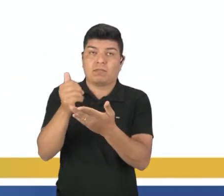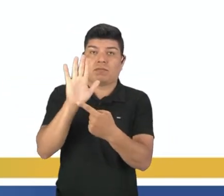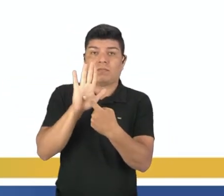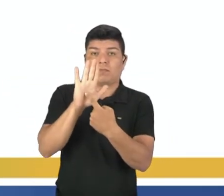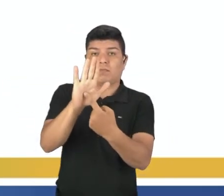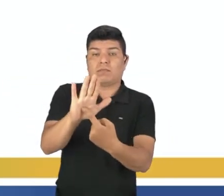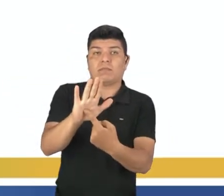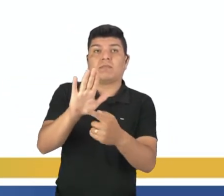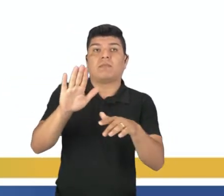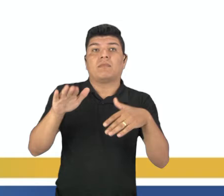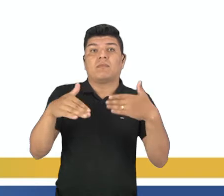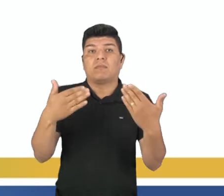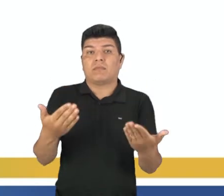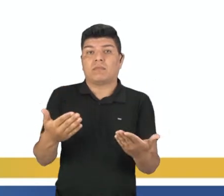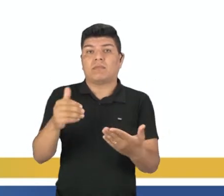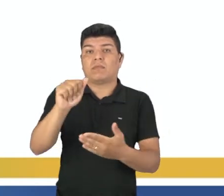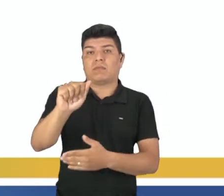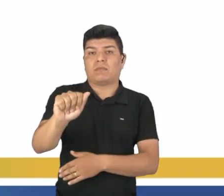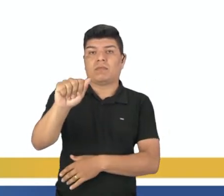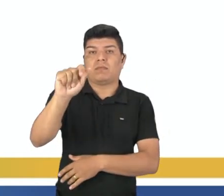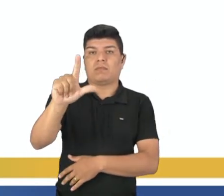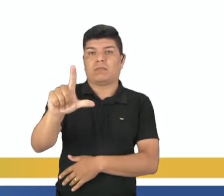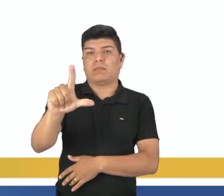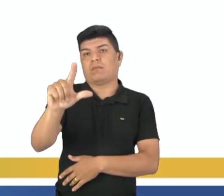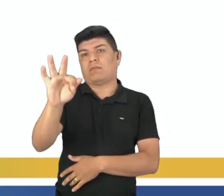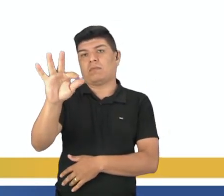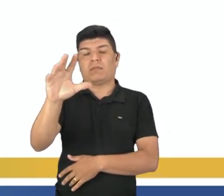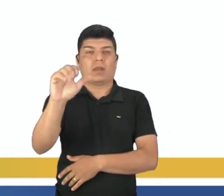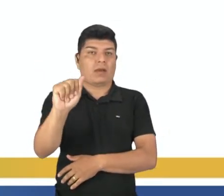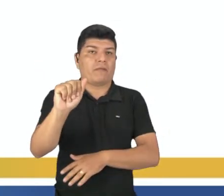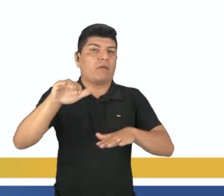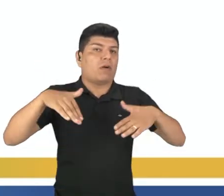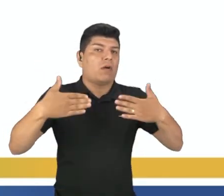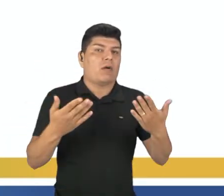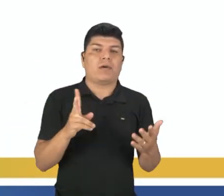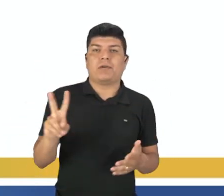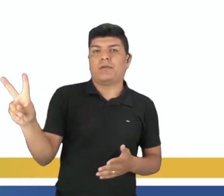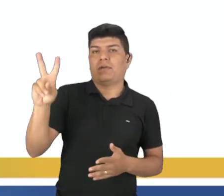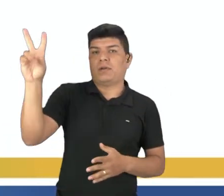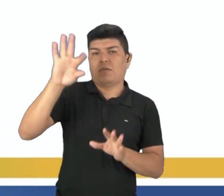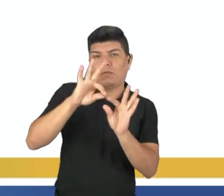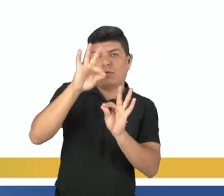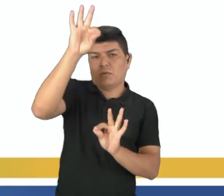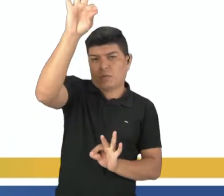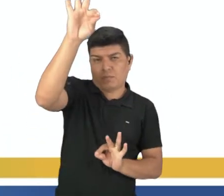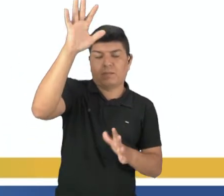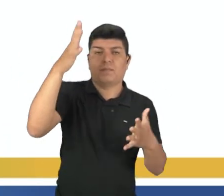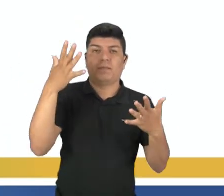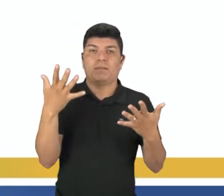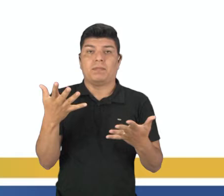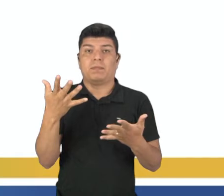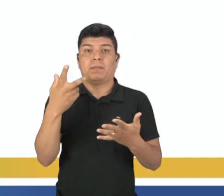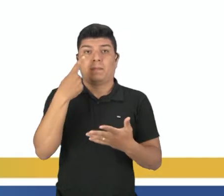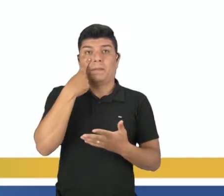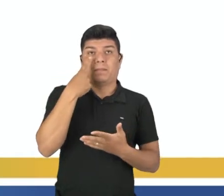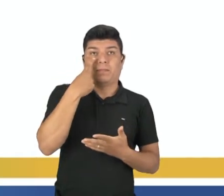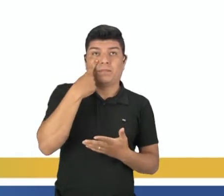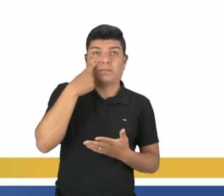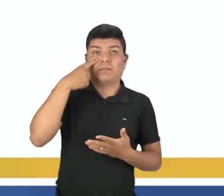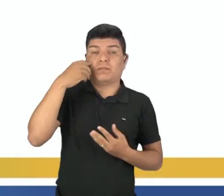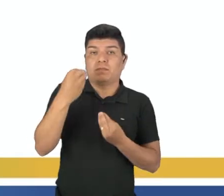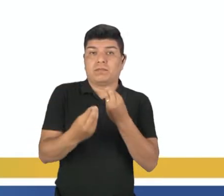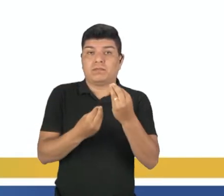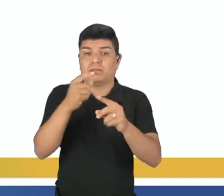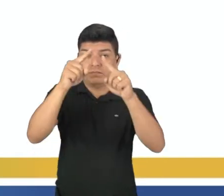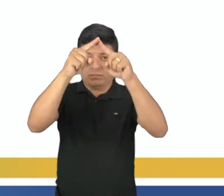estamos chamando aí de ângulo alfa, tá? Então, qual seria o valor dessa medida? Então, observe aí que como se trata